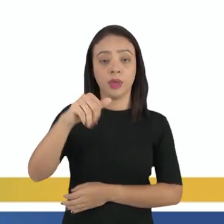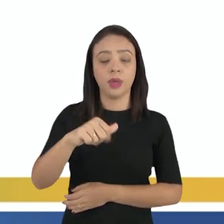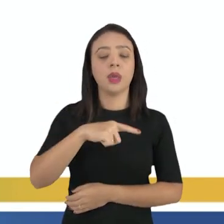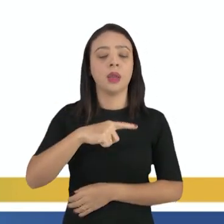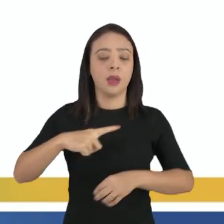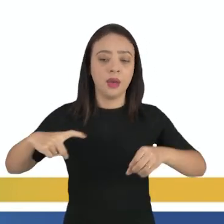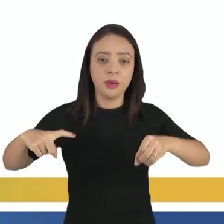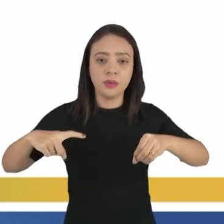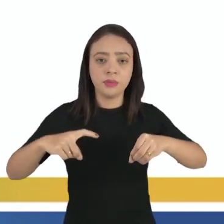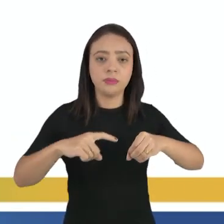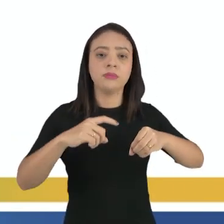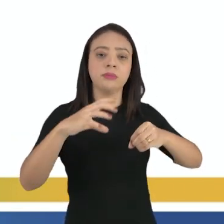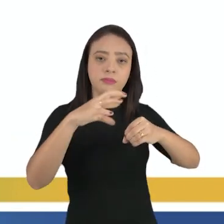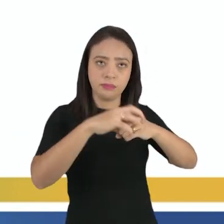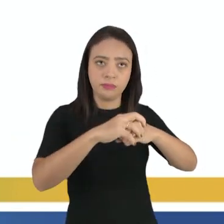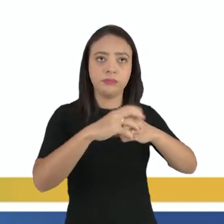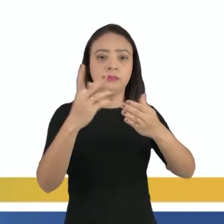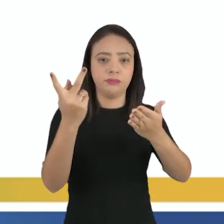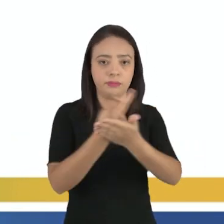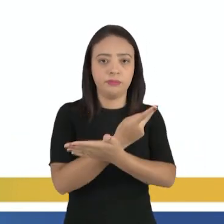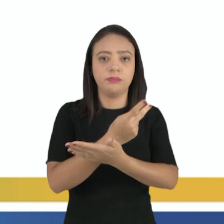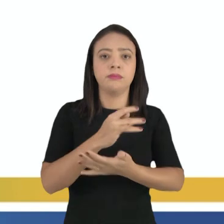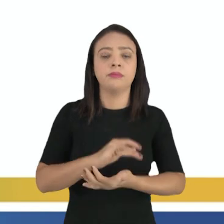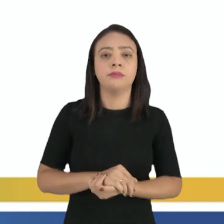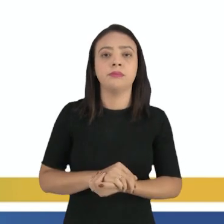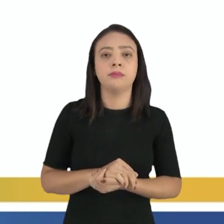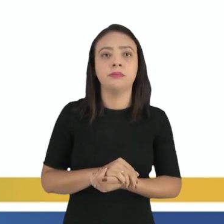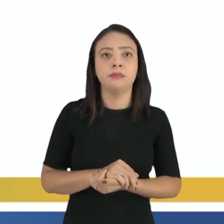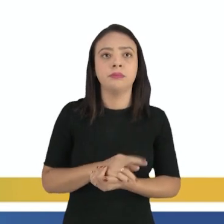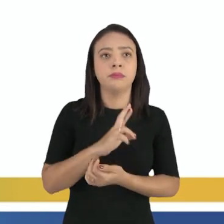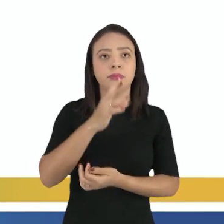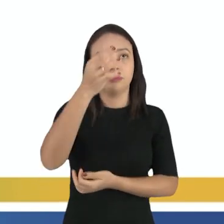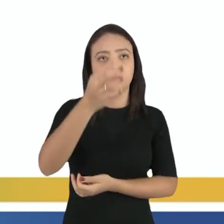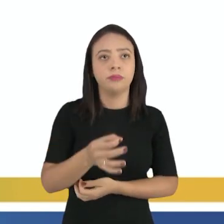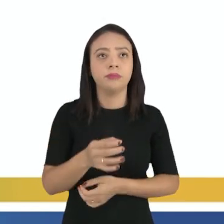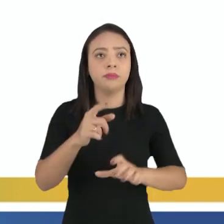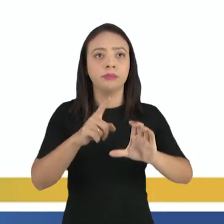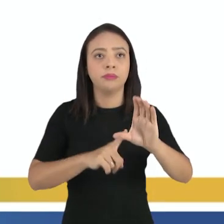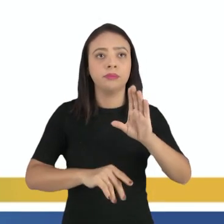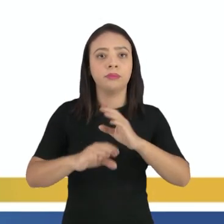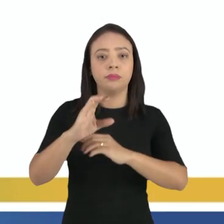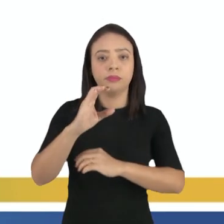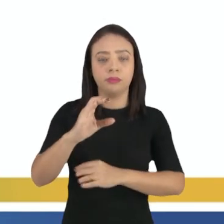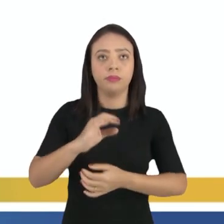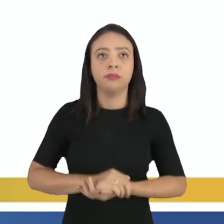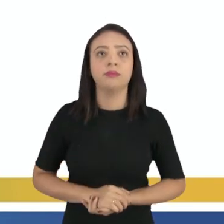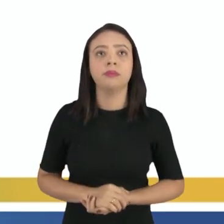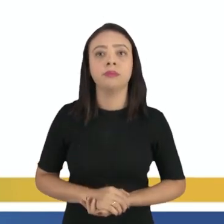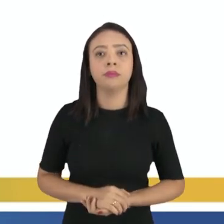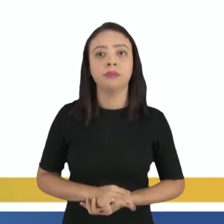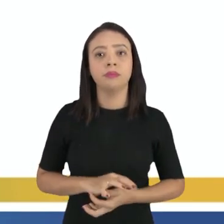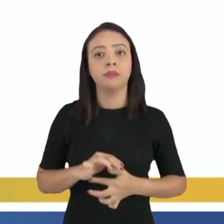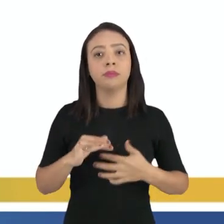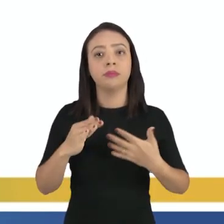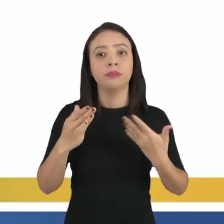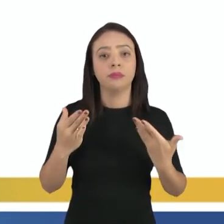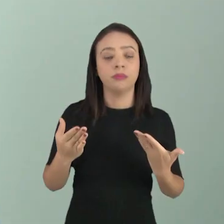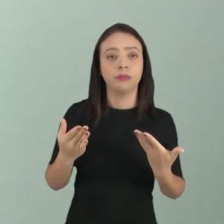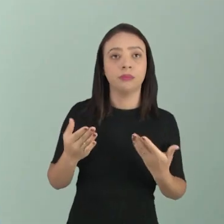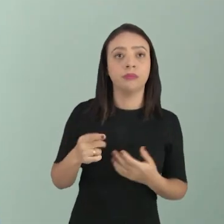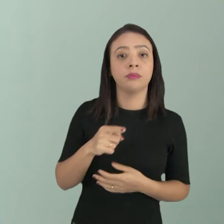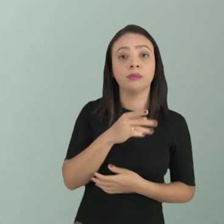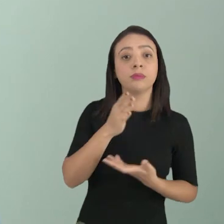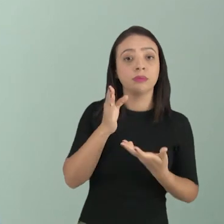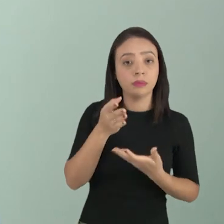o óvulo, e ocorre o processo de fecundação. Então, a nossa resposta correta é a resposta C. Bom, agora que você